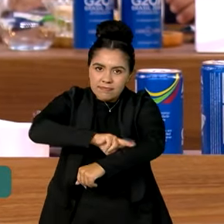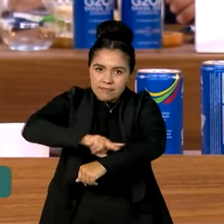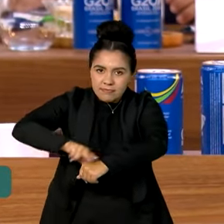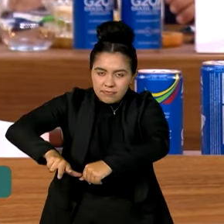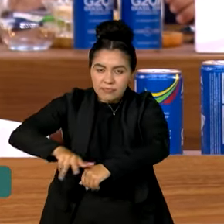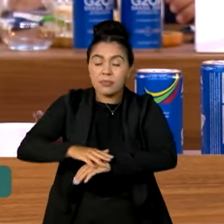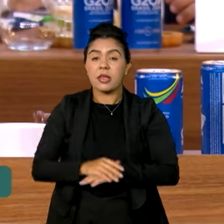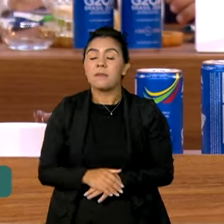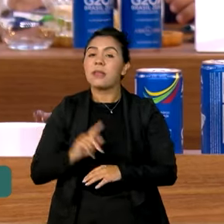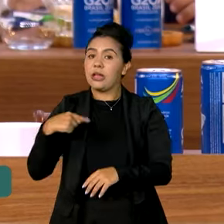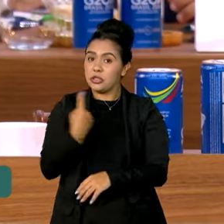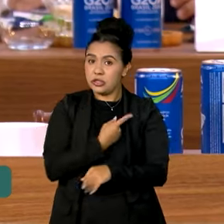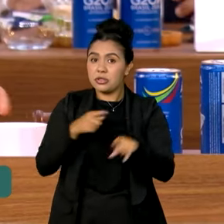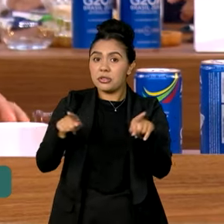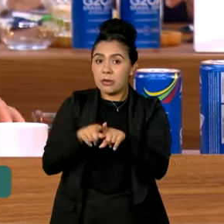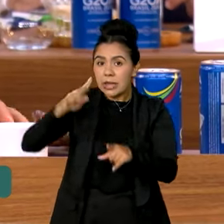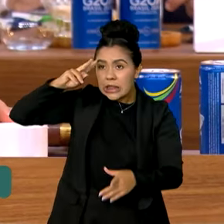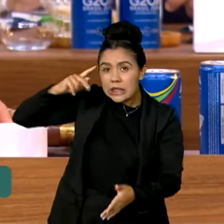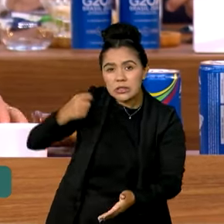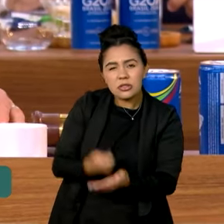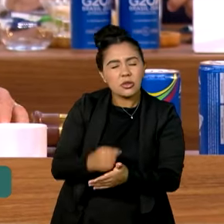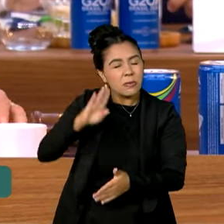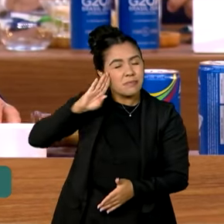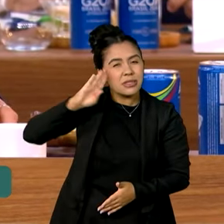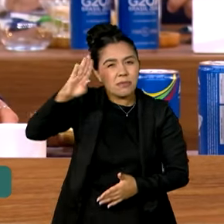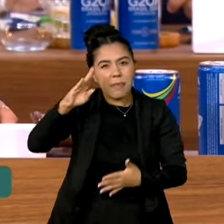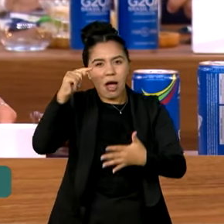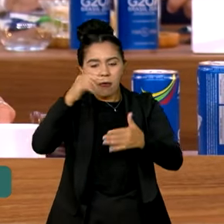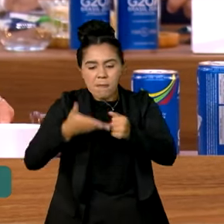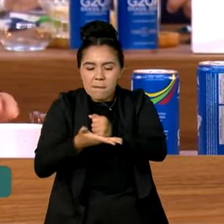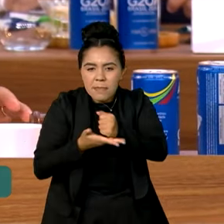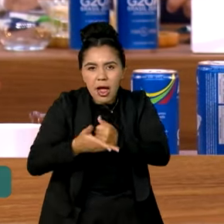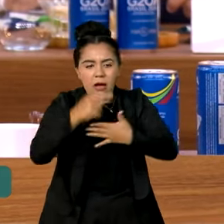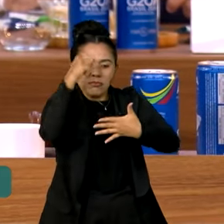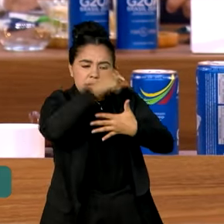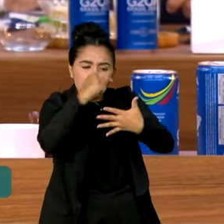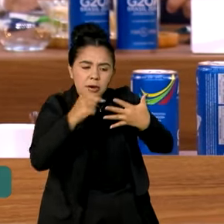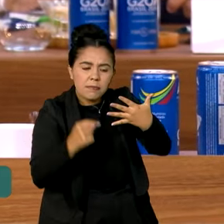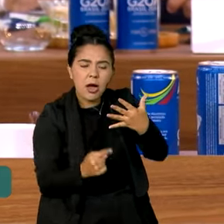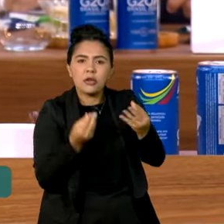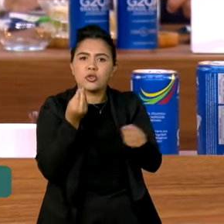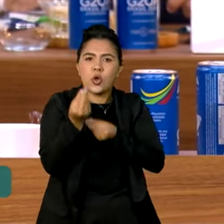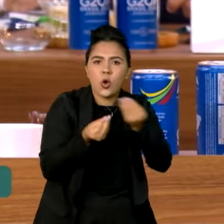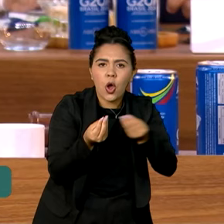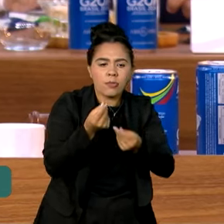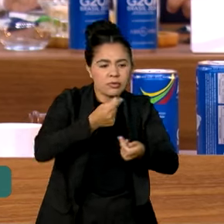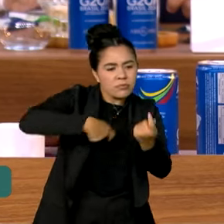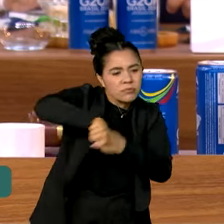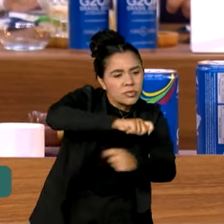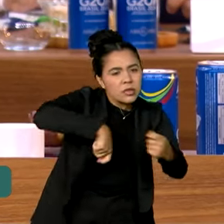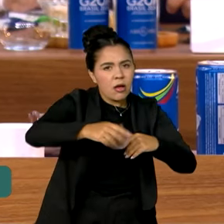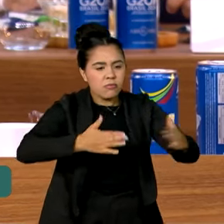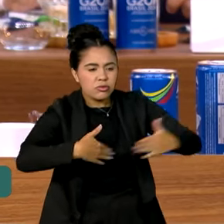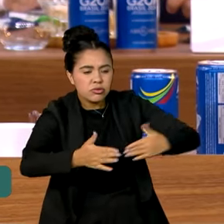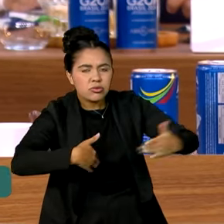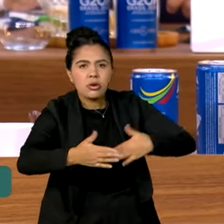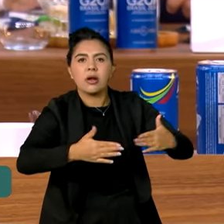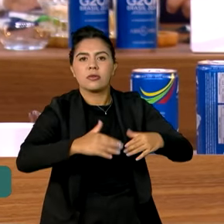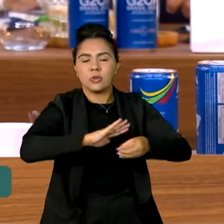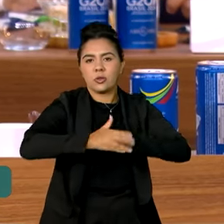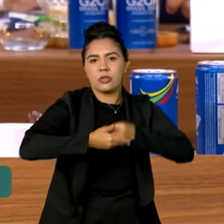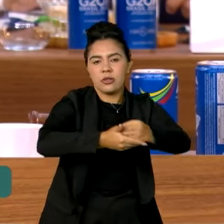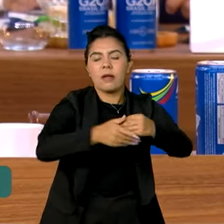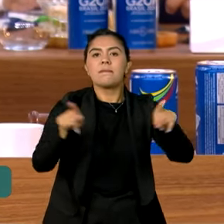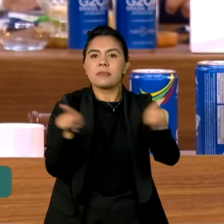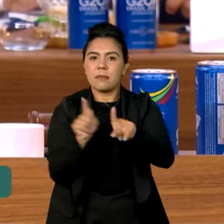Definimos princípios chaves sobre comércio e desenvolvimento sustentável e adotamos o compromisso